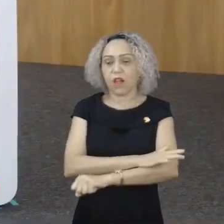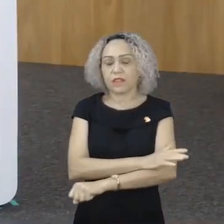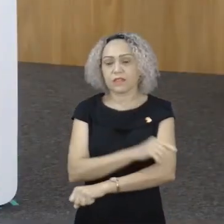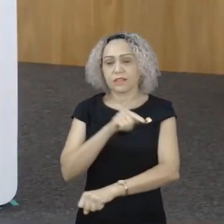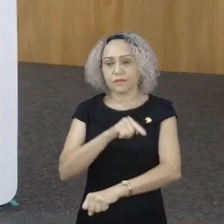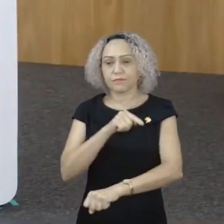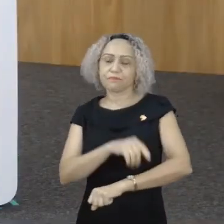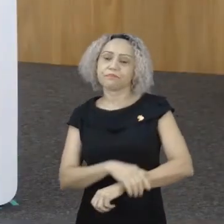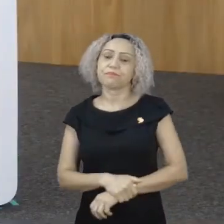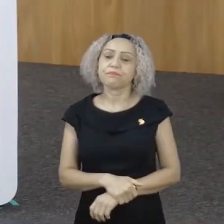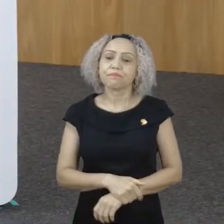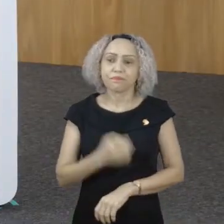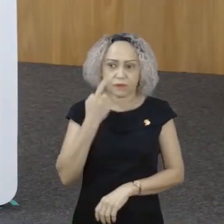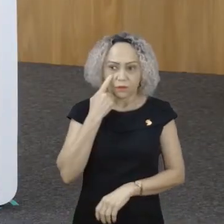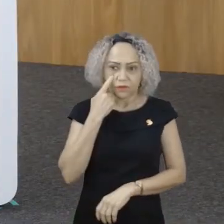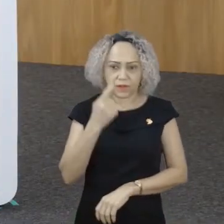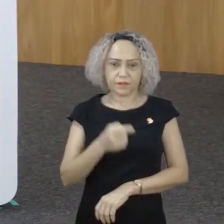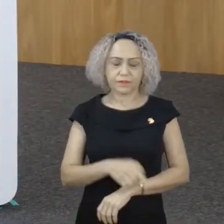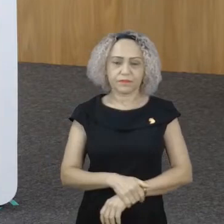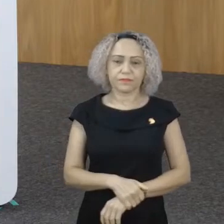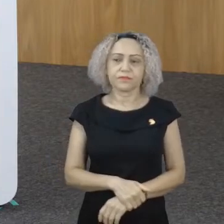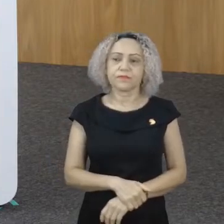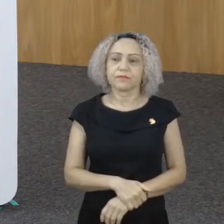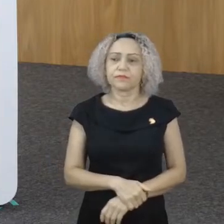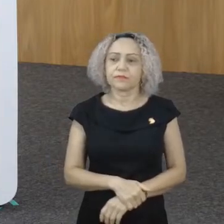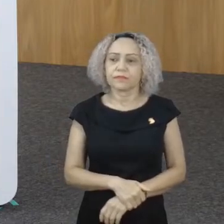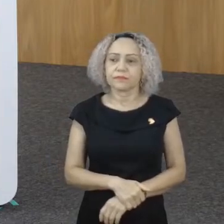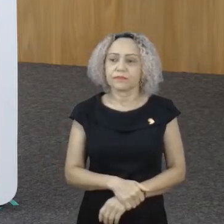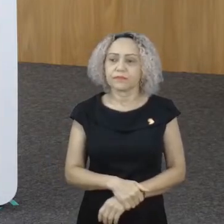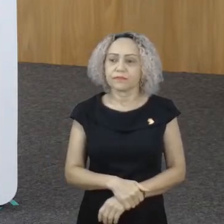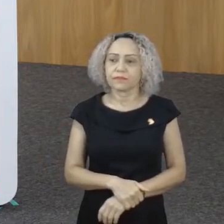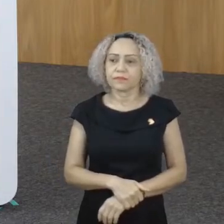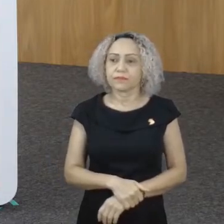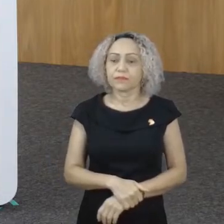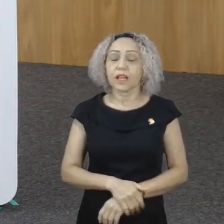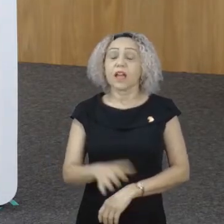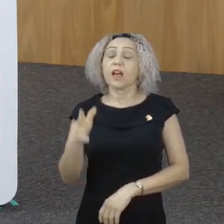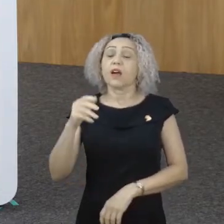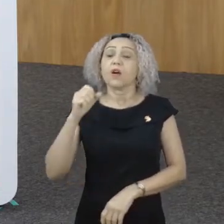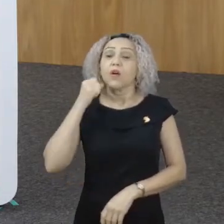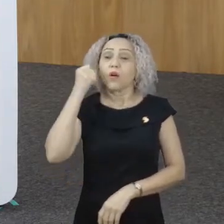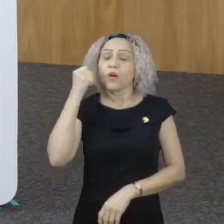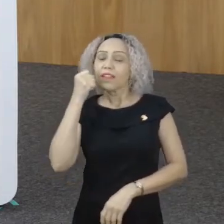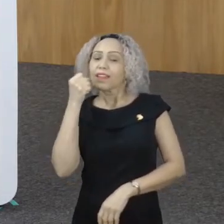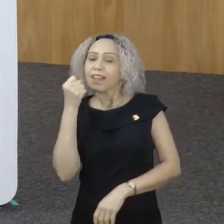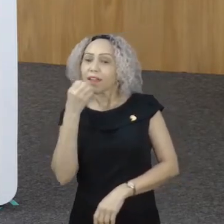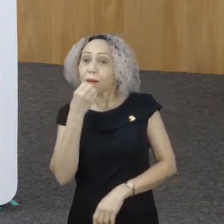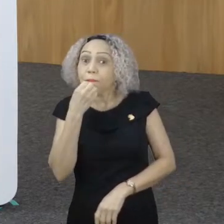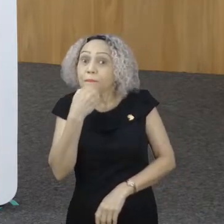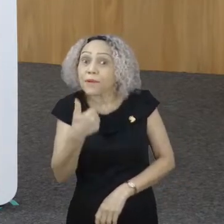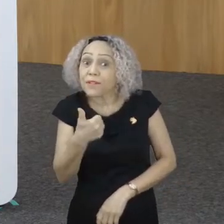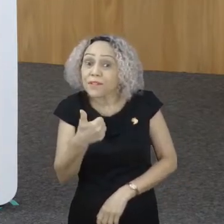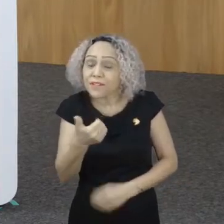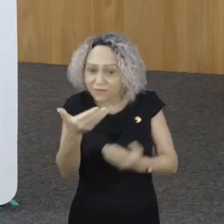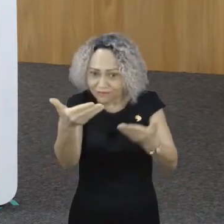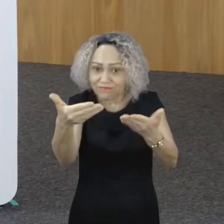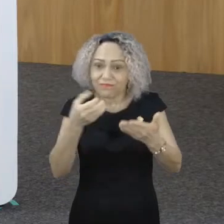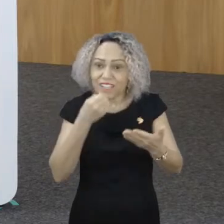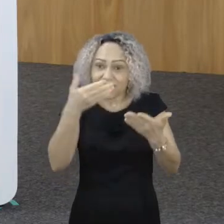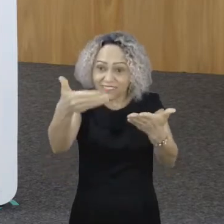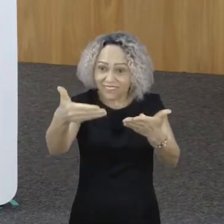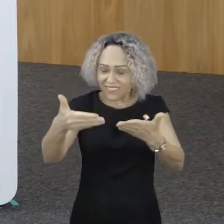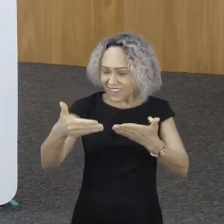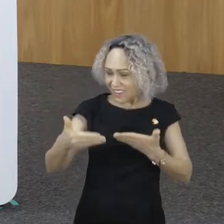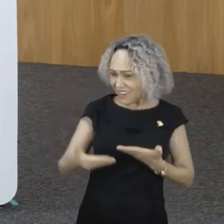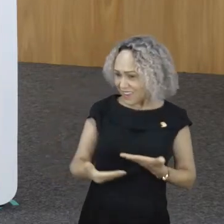A gente conversa agora com o senador pelo PT do Rio Grande do Sul, Paulo Paim. Olá, senador, bem-vindo.